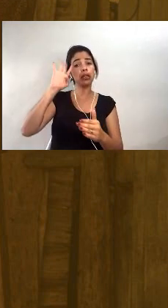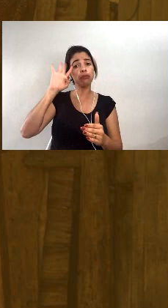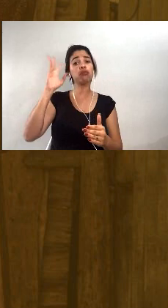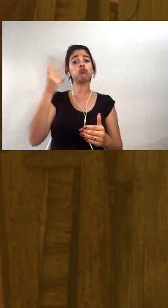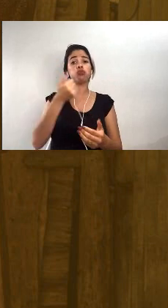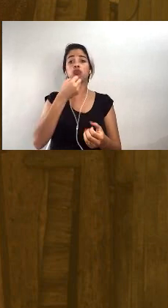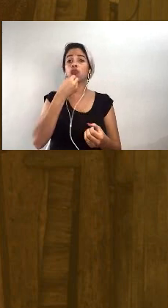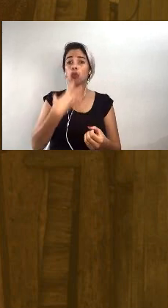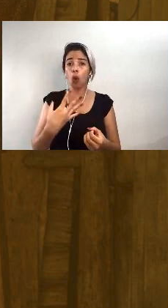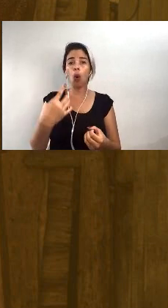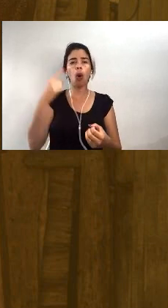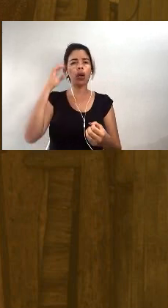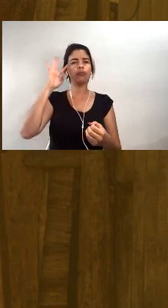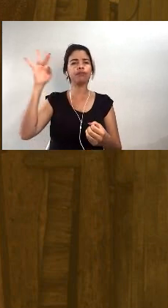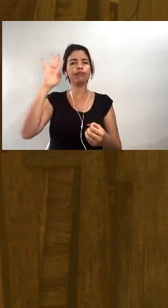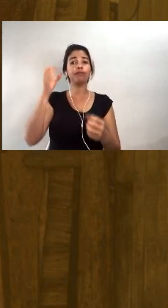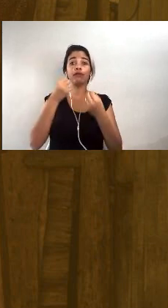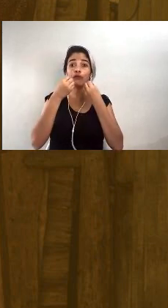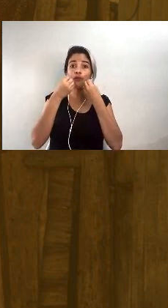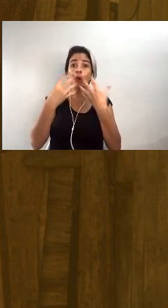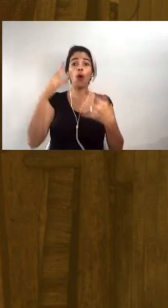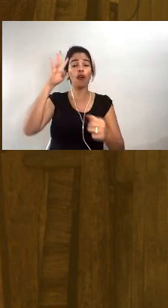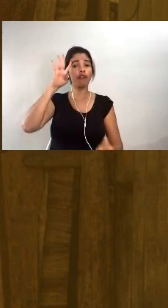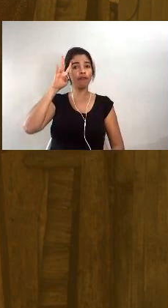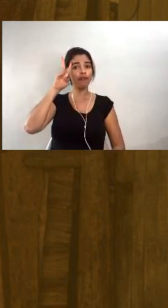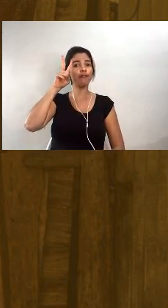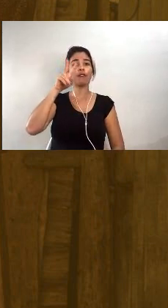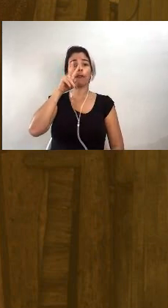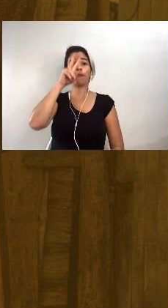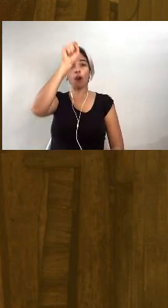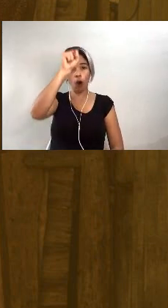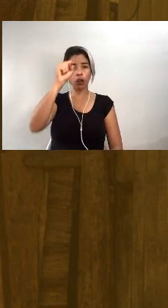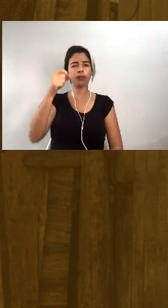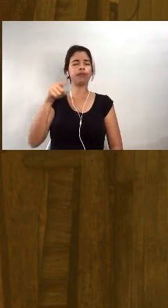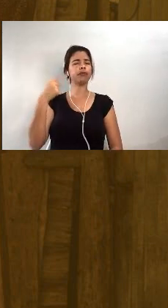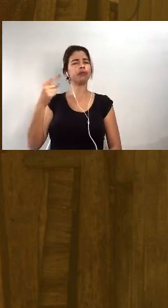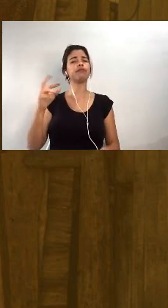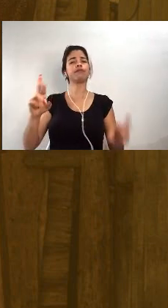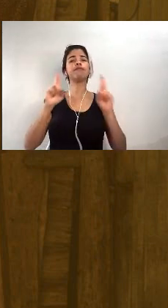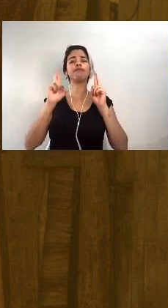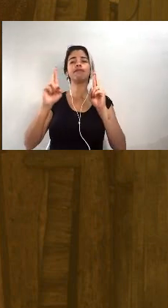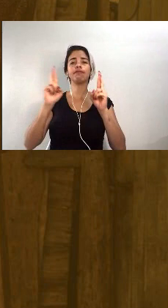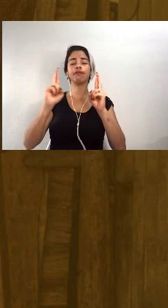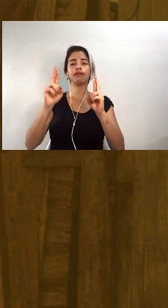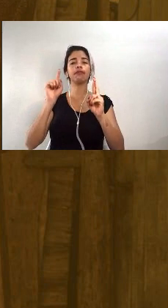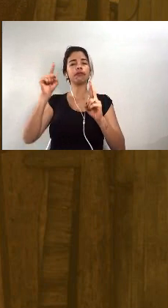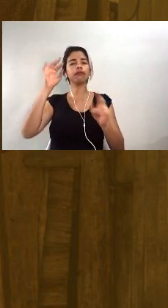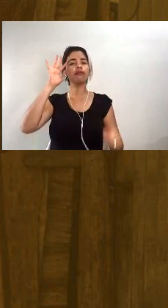tão potentes, e que a gente realmente espera que essas reflexões reverberem, né,